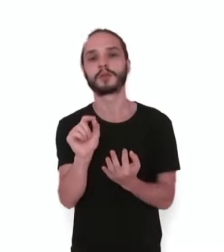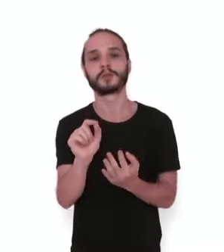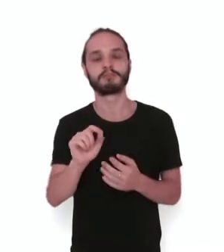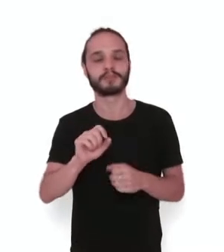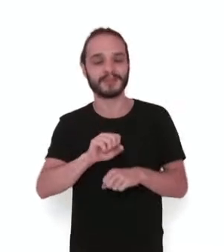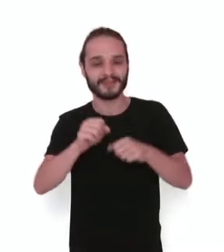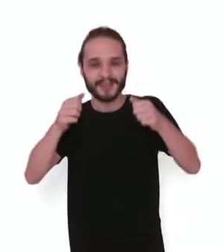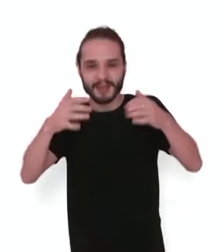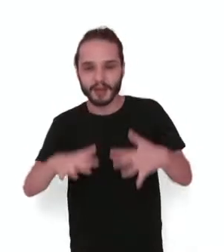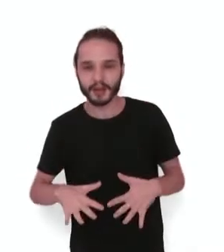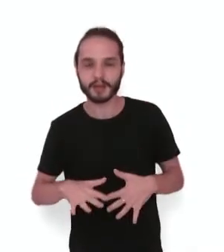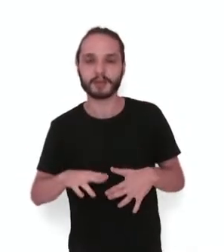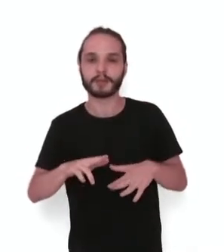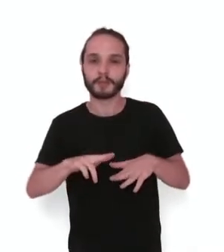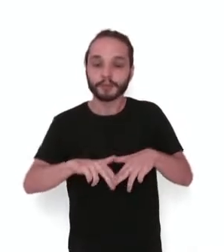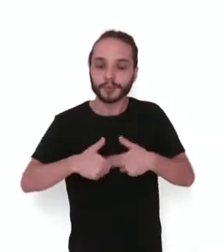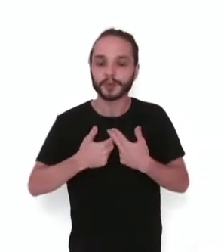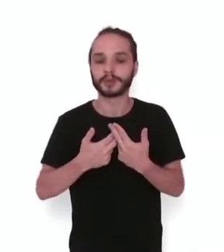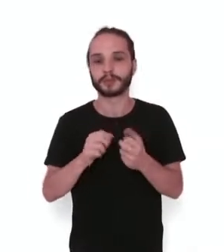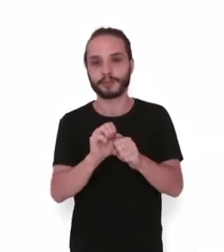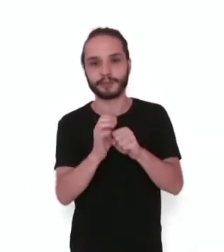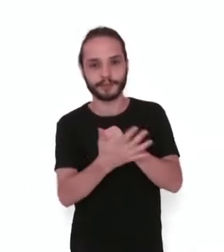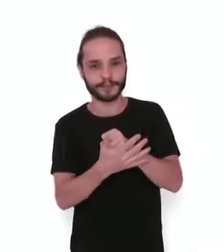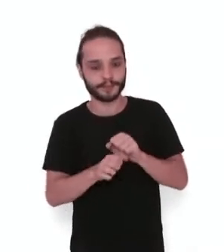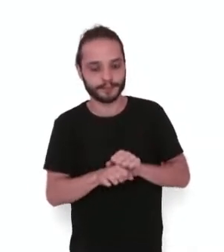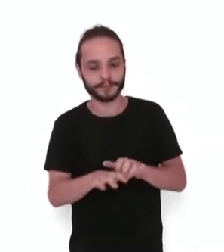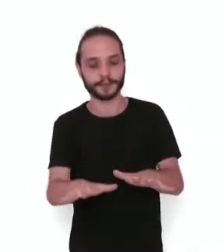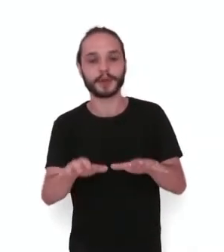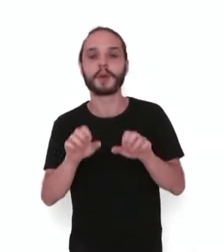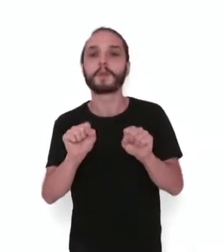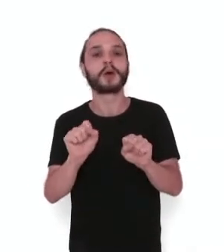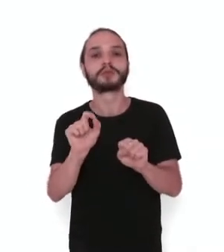pode acarretar numa educação interrompida,